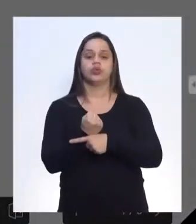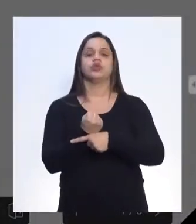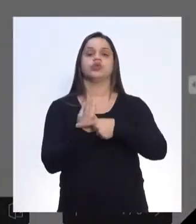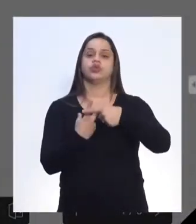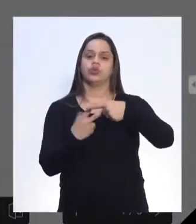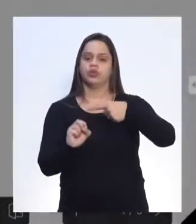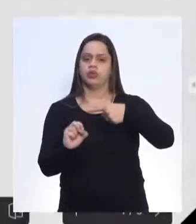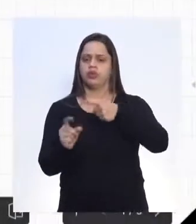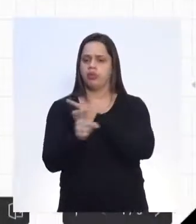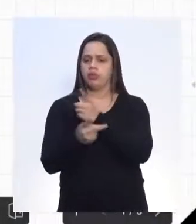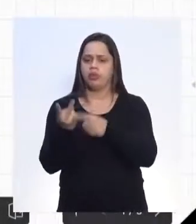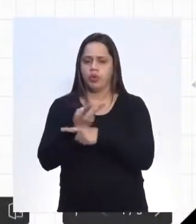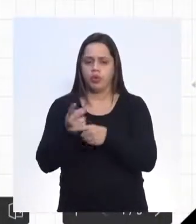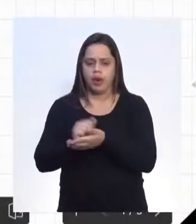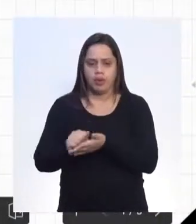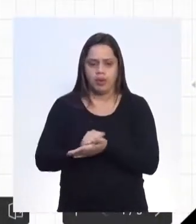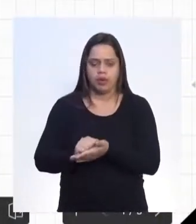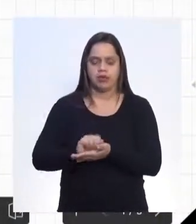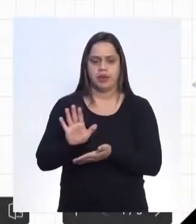a borracha?